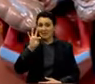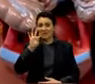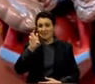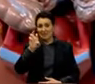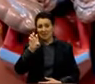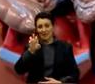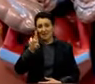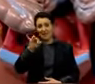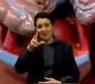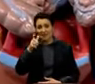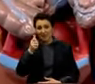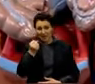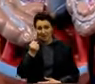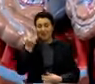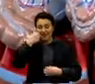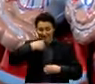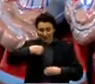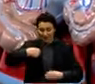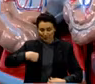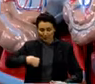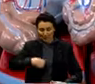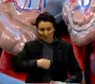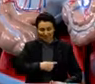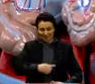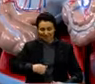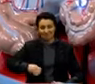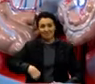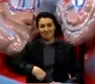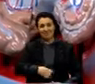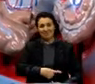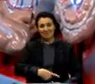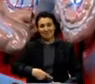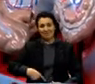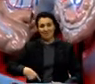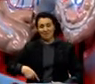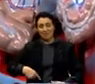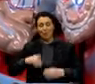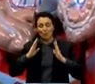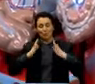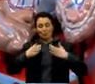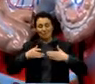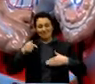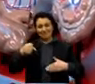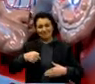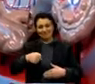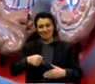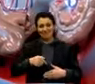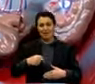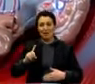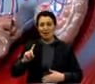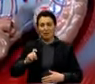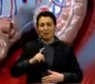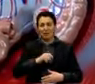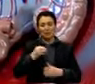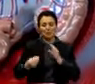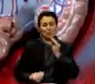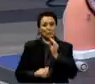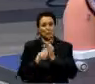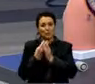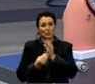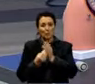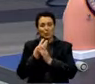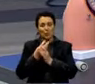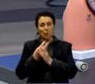no nosso intestino, especificamente no nosso intestino. Essas bactérias elas vão estar produzindo aí